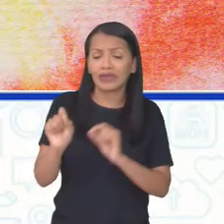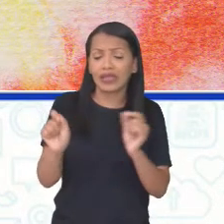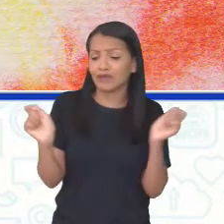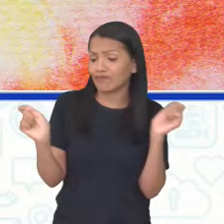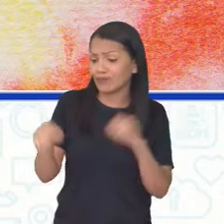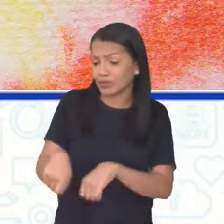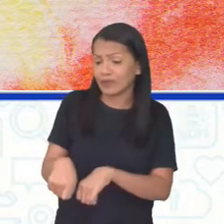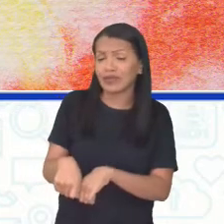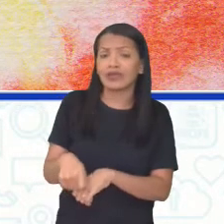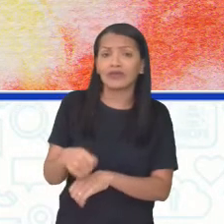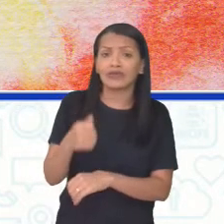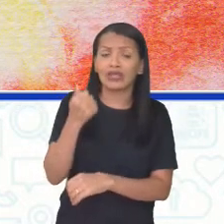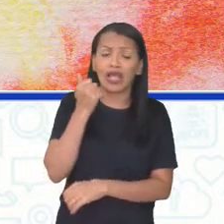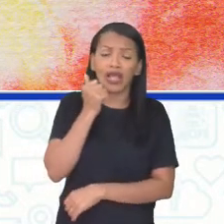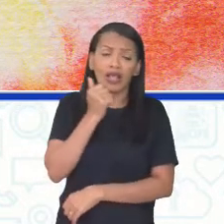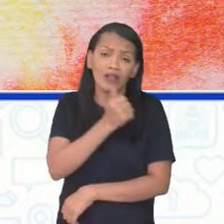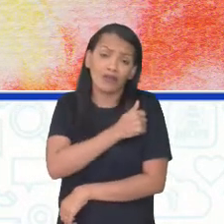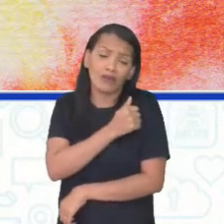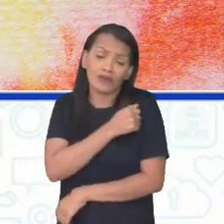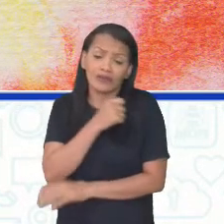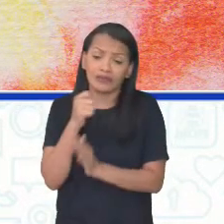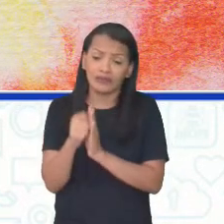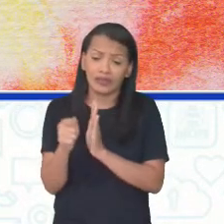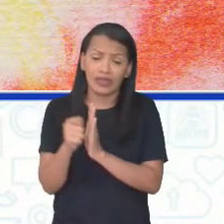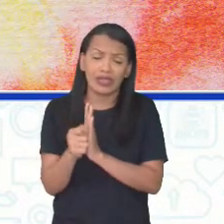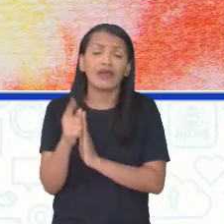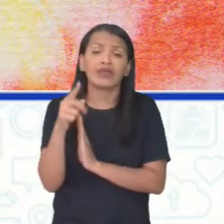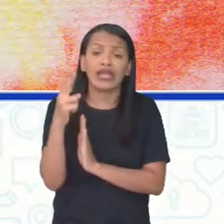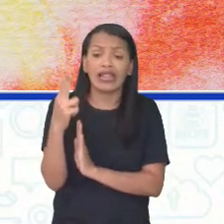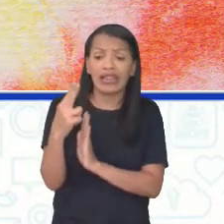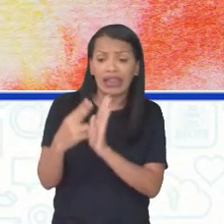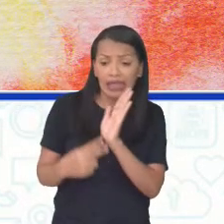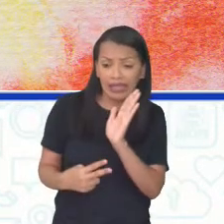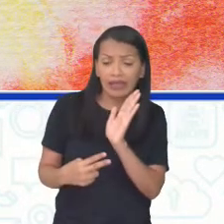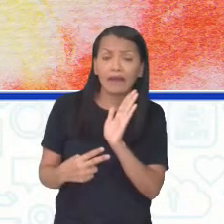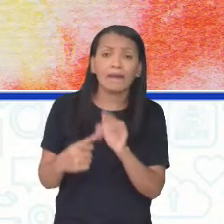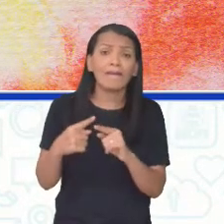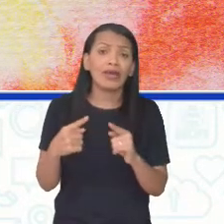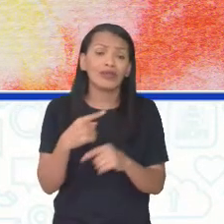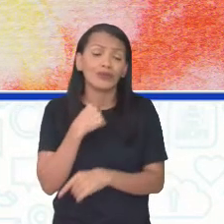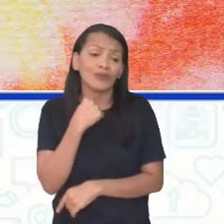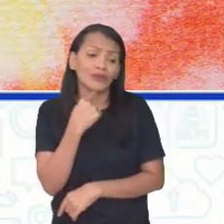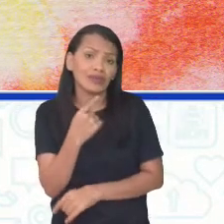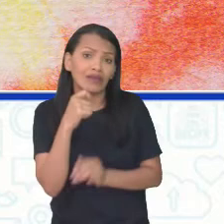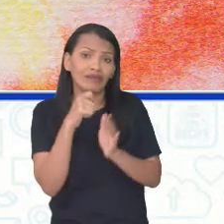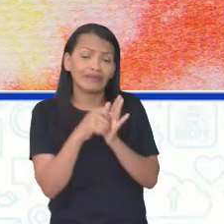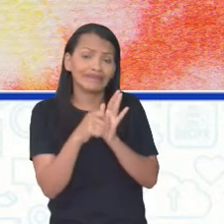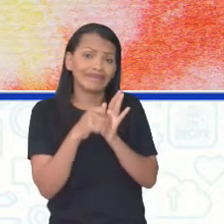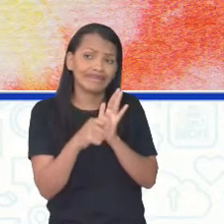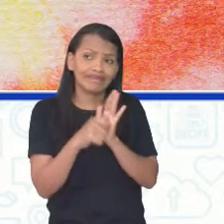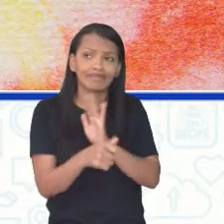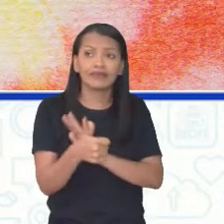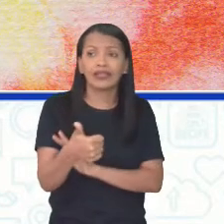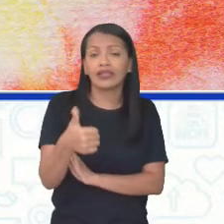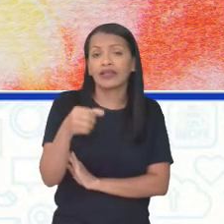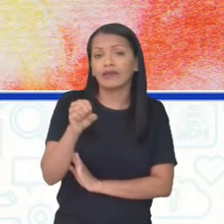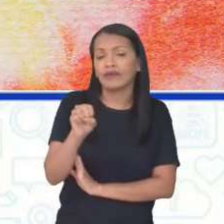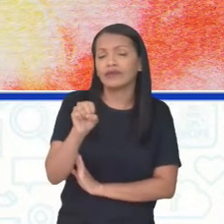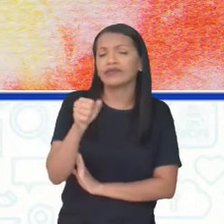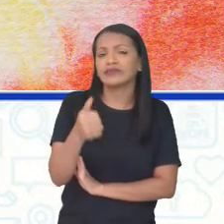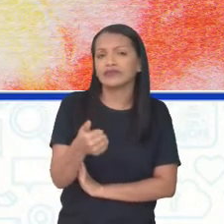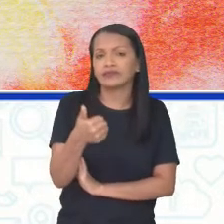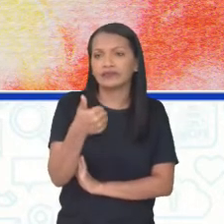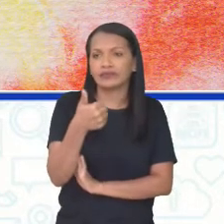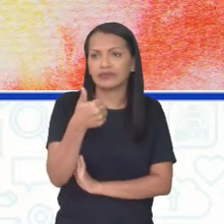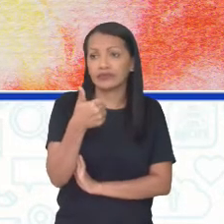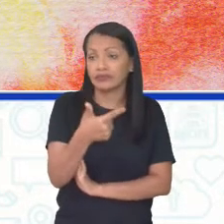escrevessem, porque eles liam, né, com as letras grandes em alto relevo, mas eles não conseguiam escrever. Contudo, em 1821,